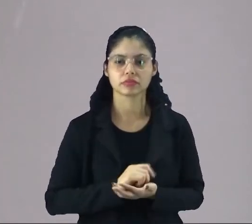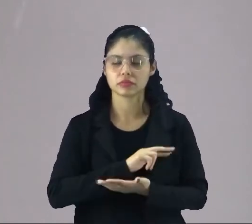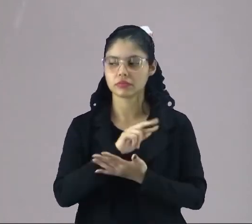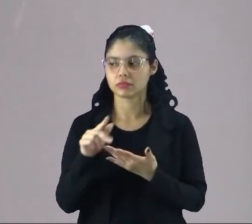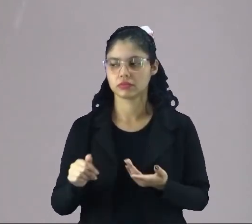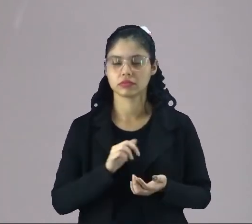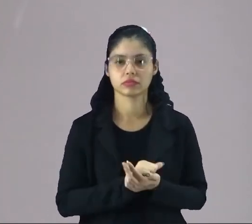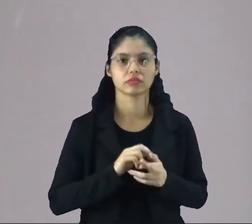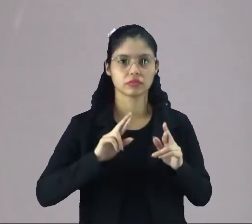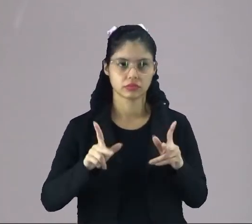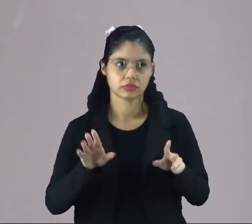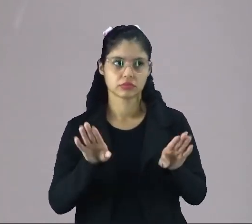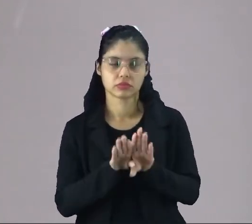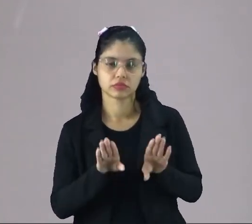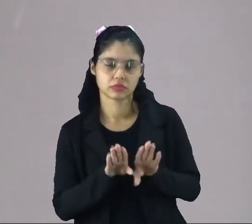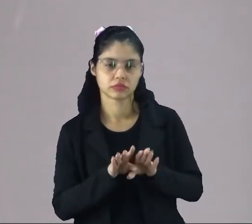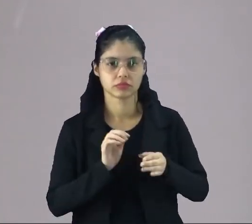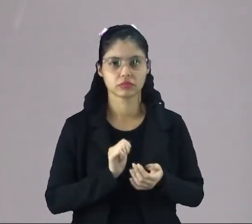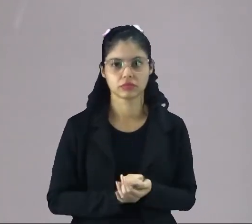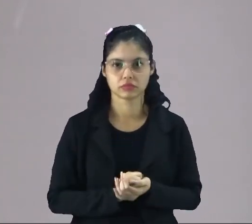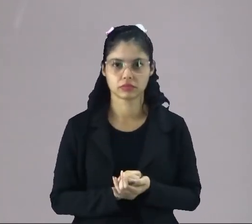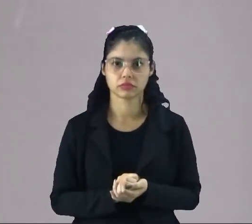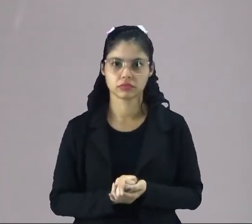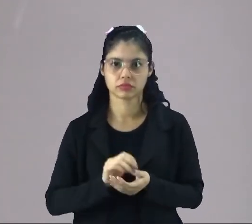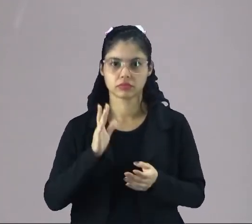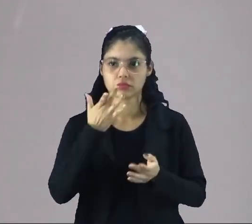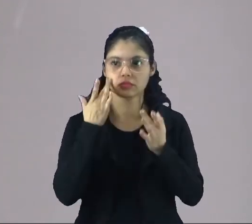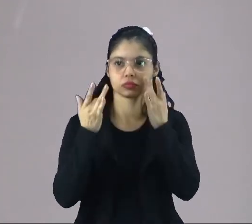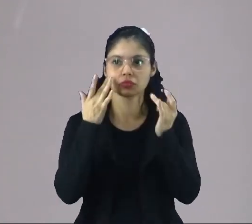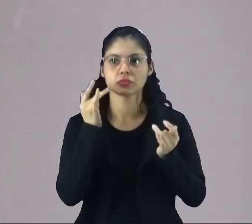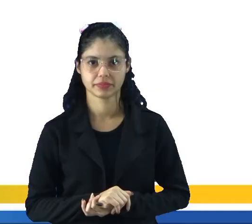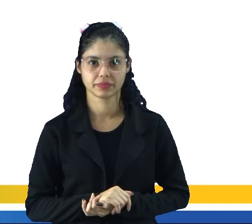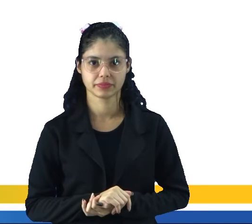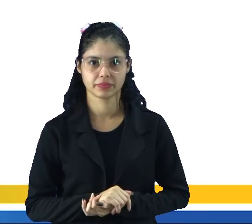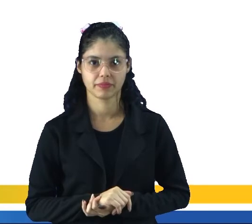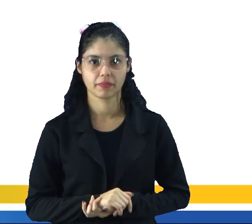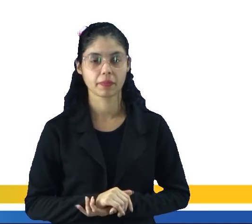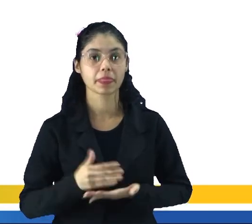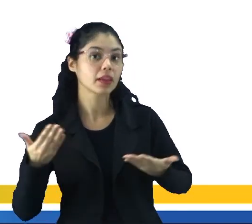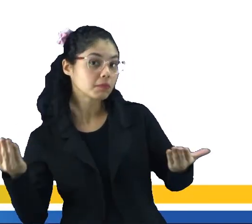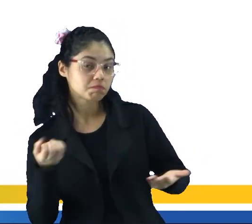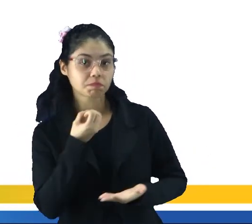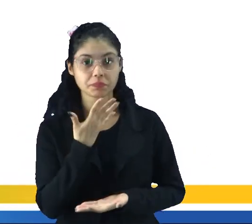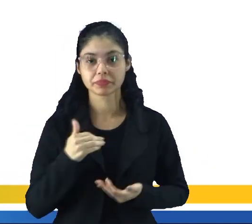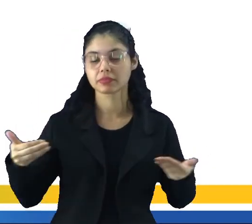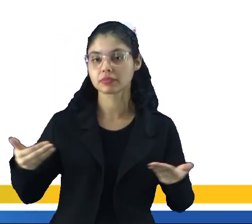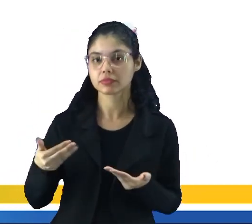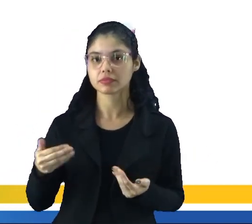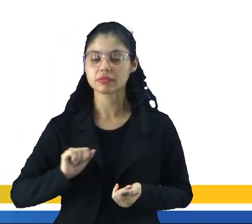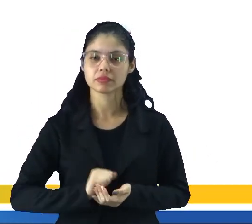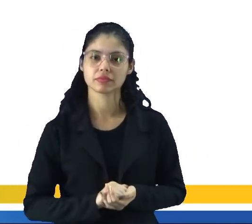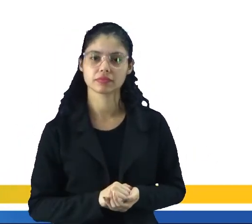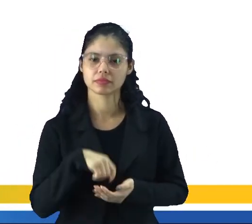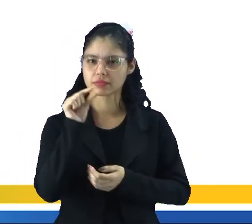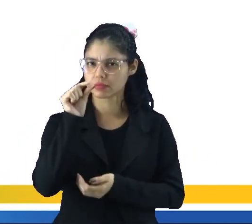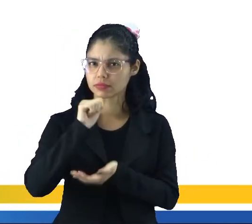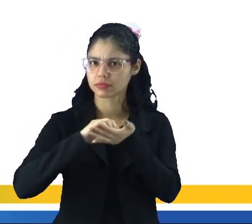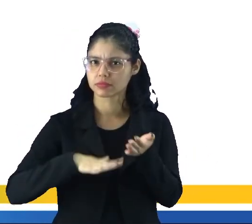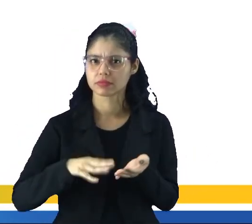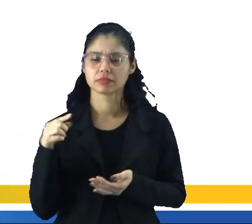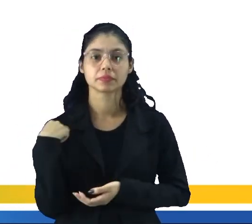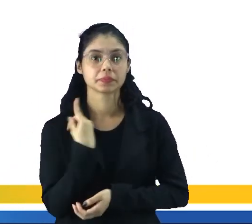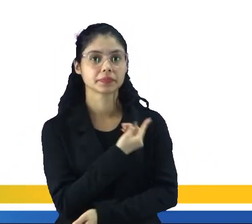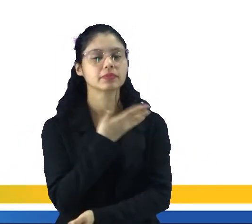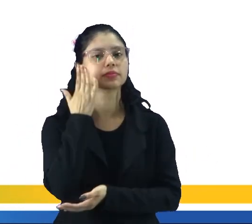várias diferenças também aí nesses teatros, tranquilo? Bom, então aqui vamos fazer uma pequena atividade para a